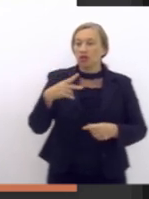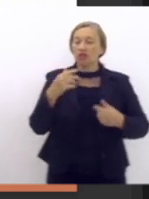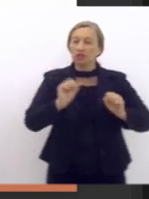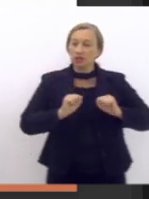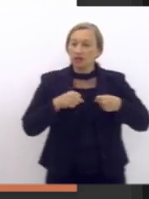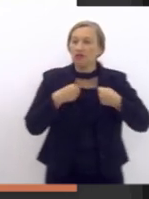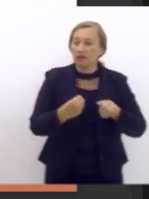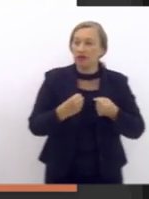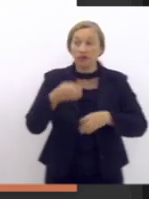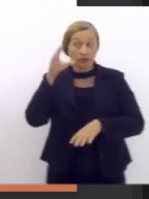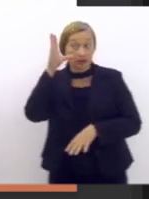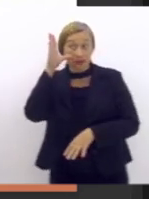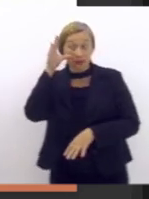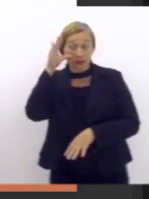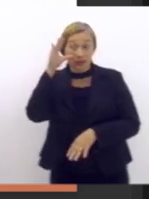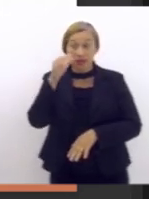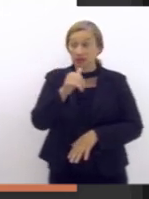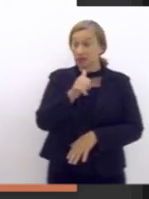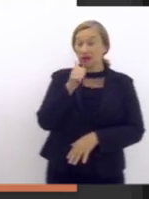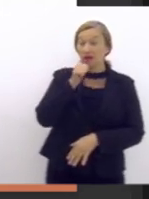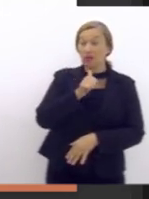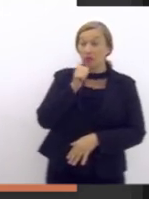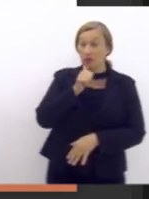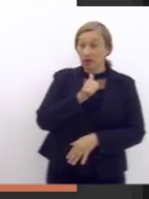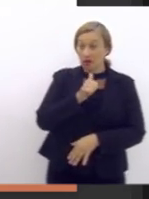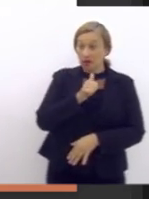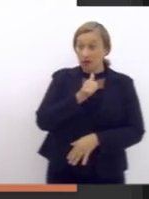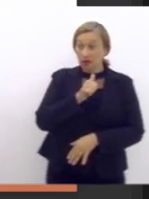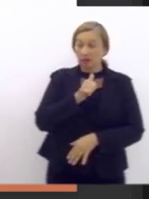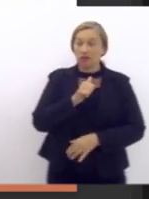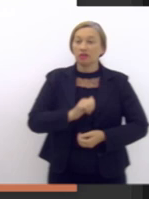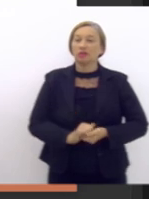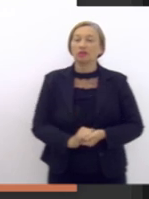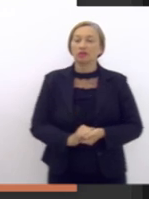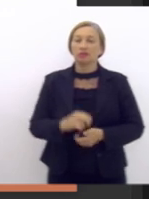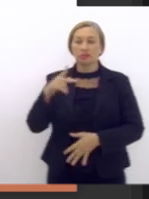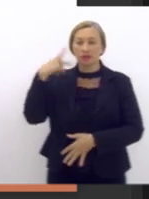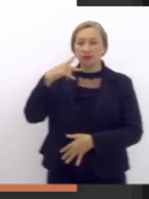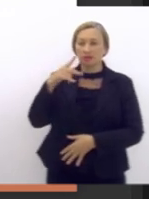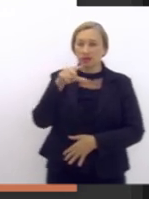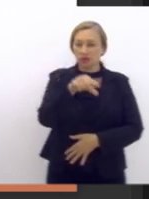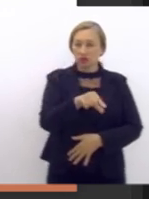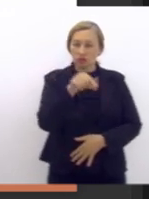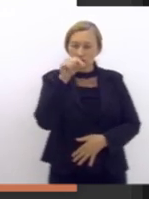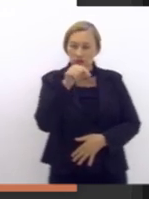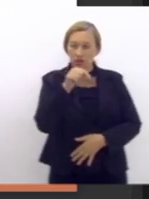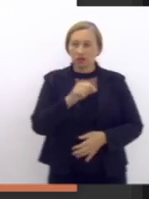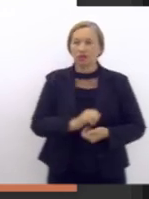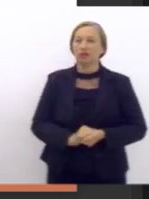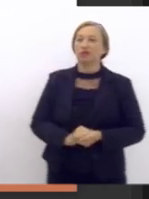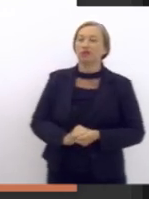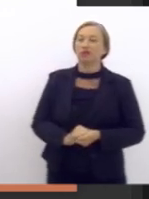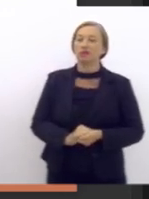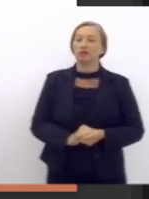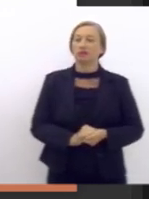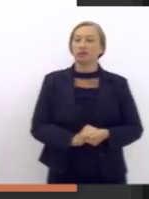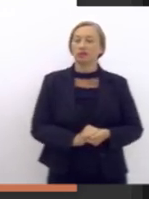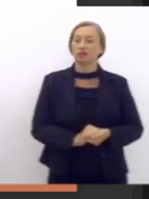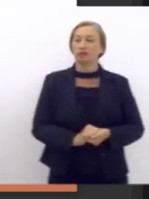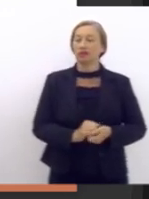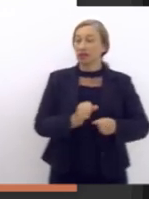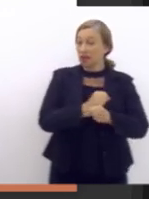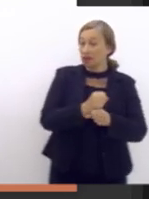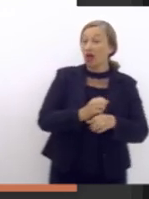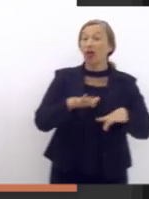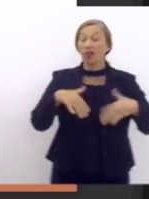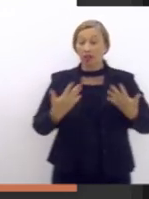dos interesses das mulheres, na defesa dos interesses das parlamentares que foram eleitas para aquela legislatura.